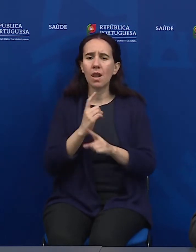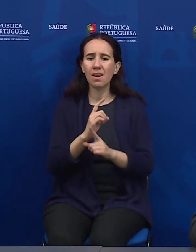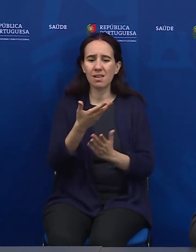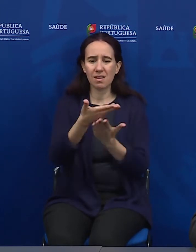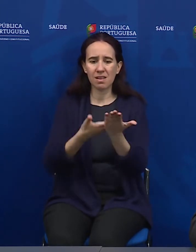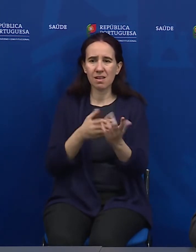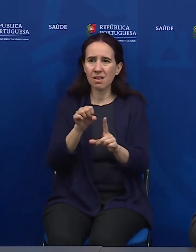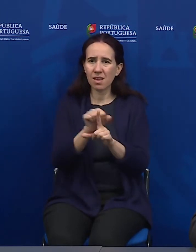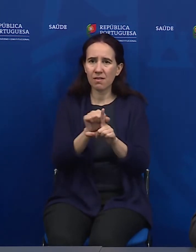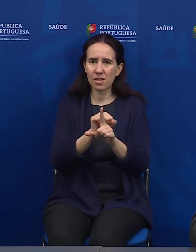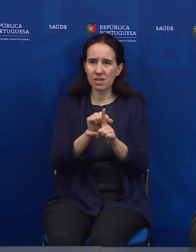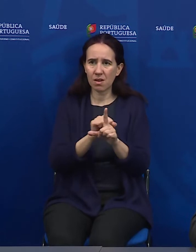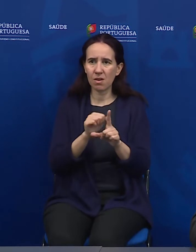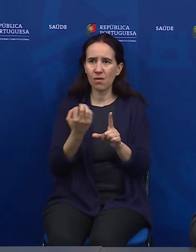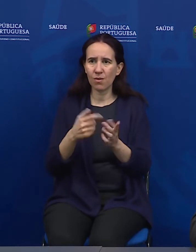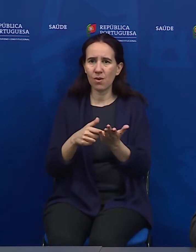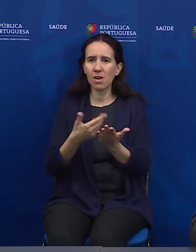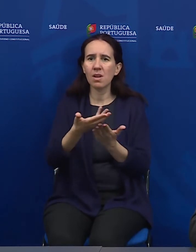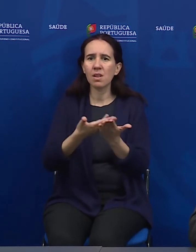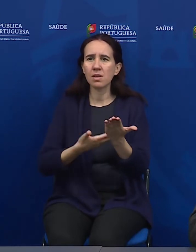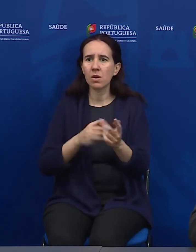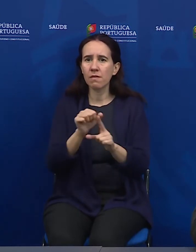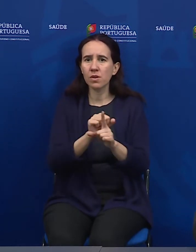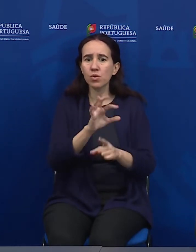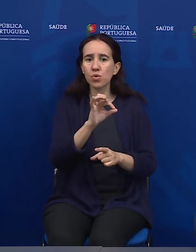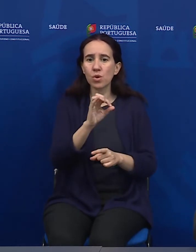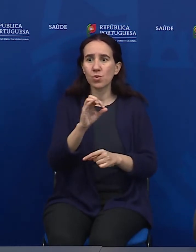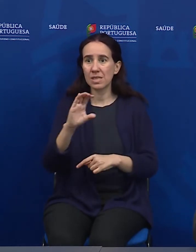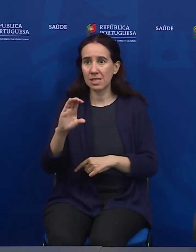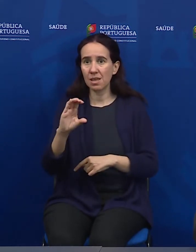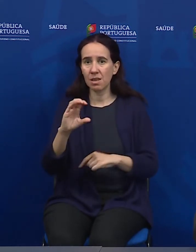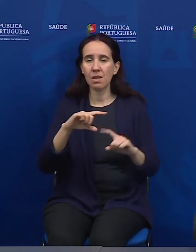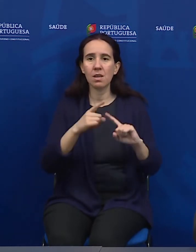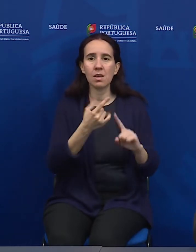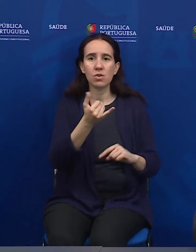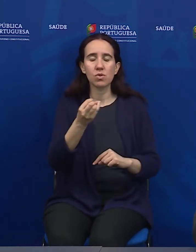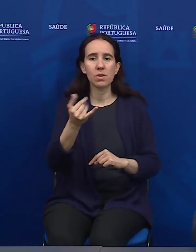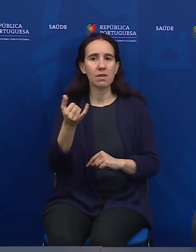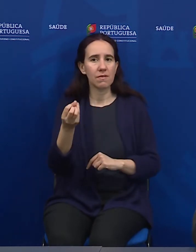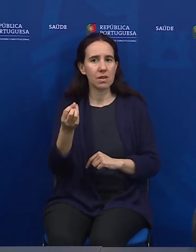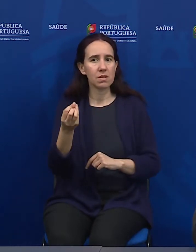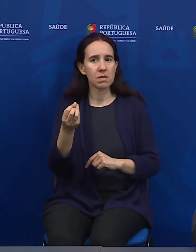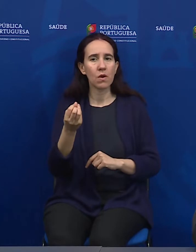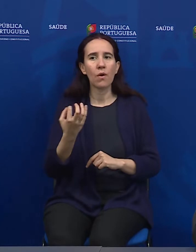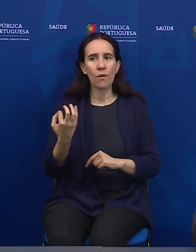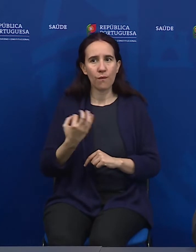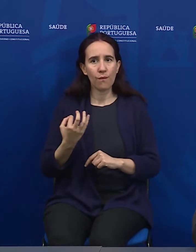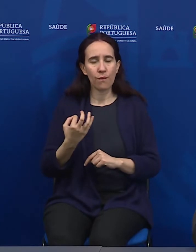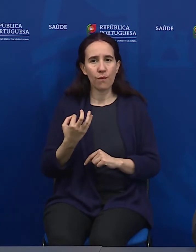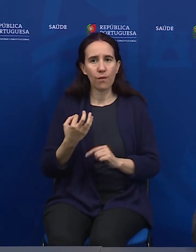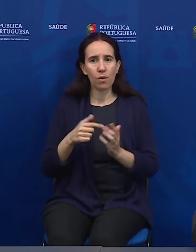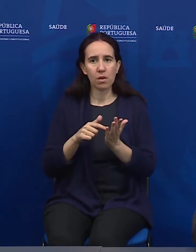que se referia, que é a declaração de retificação 18C de 2020, teve